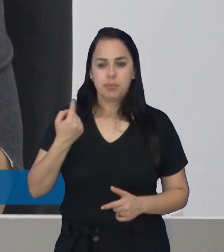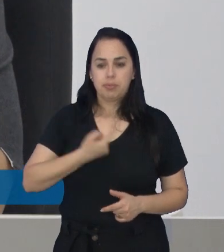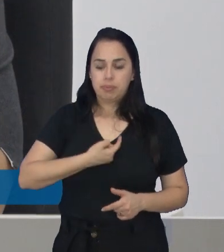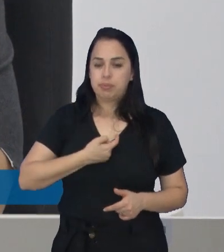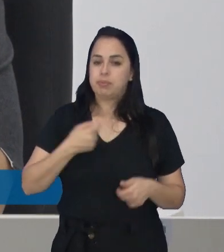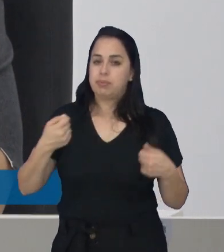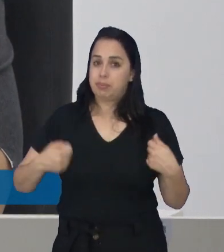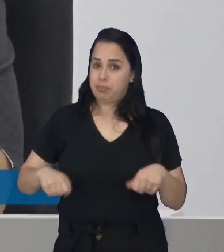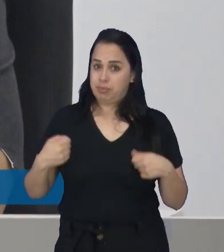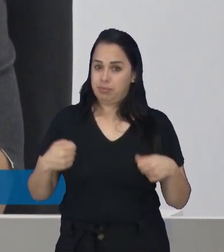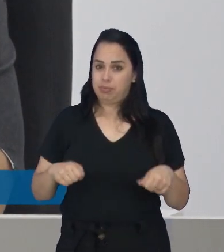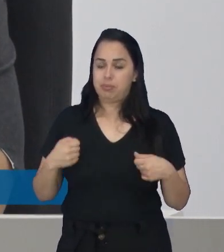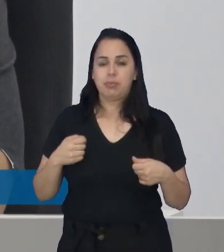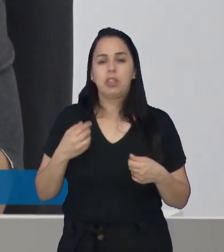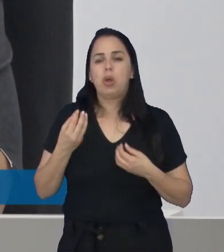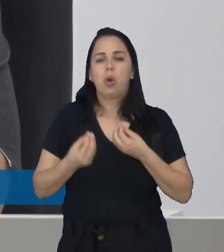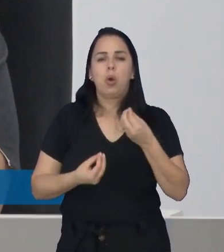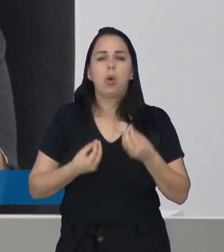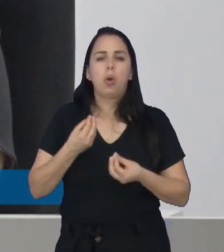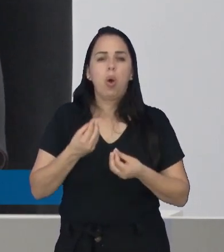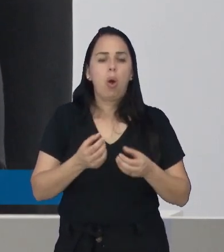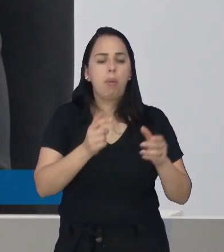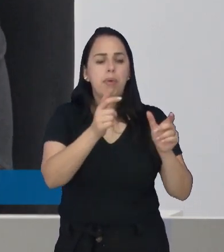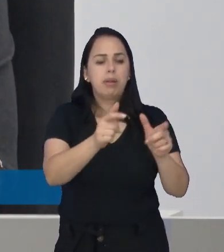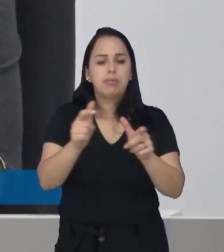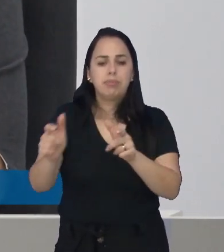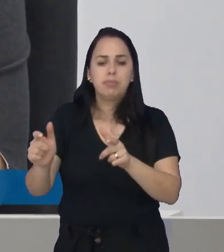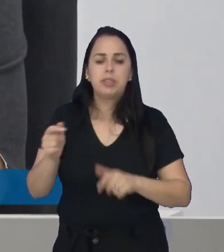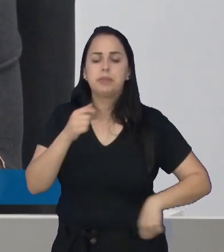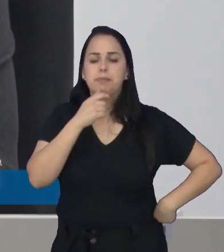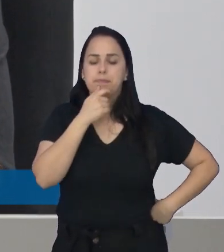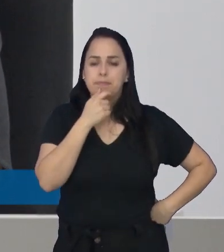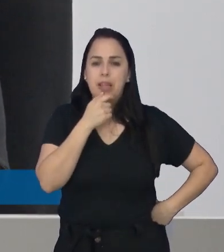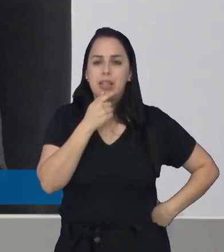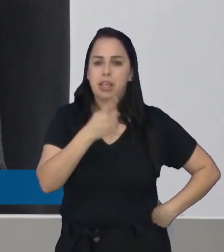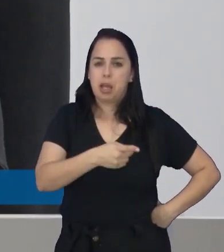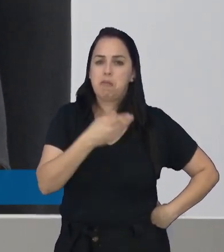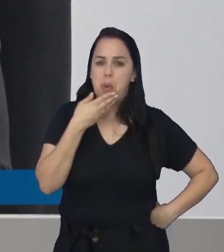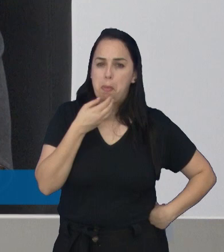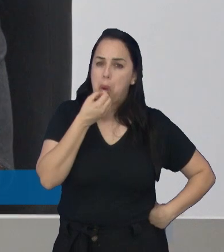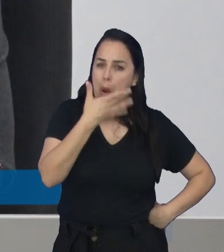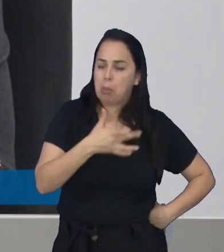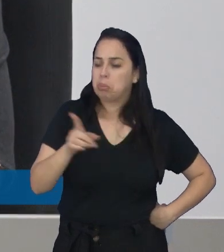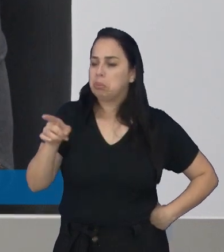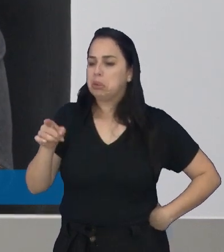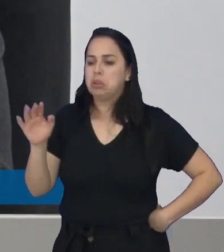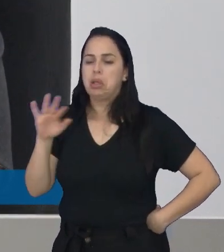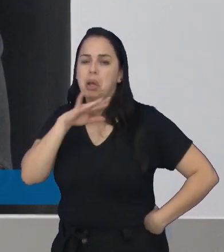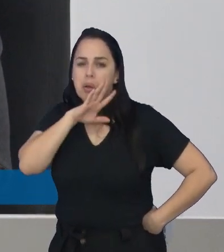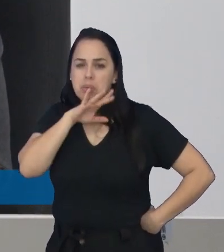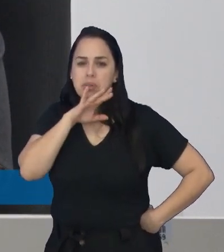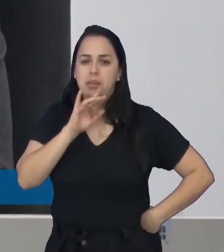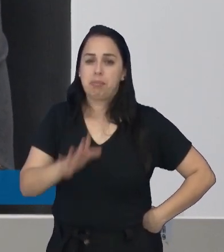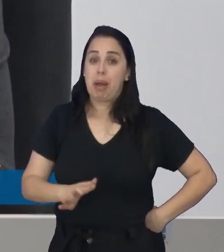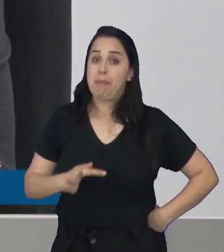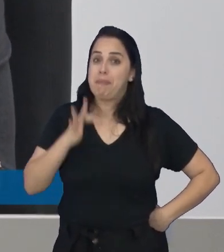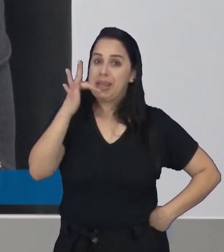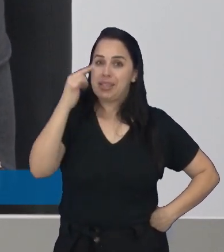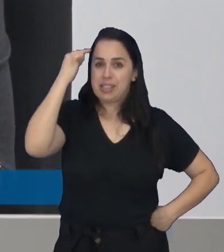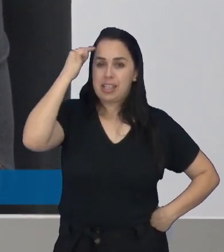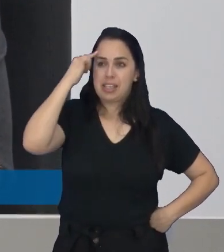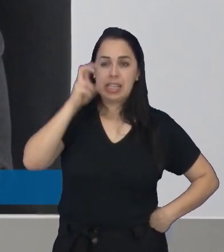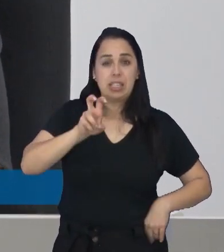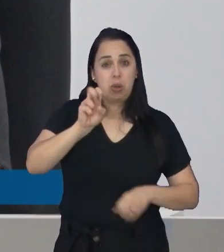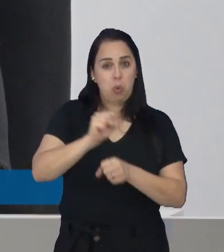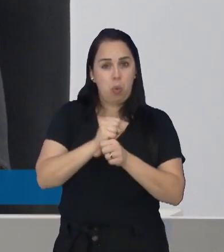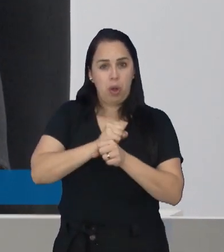verificar a aplicação aonde que funcionou o mecanismo da outorga né E isso para daqui a cinco anos né